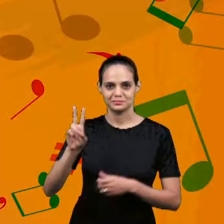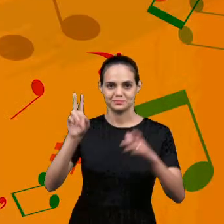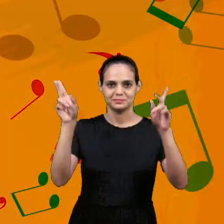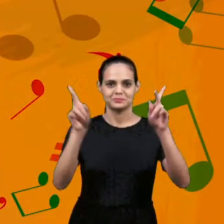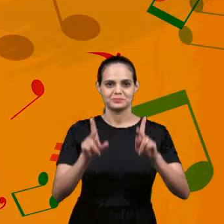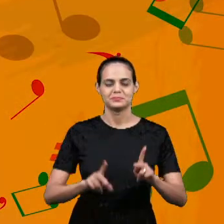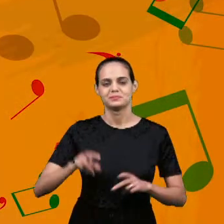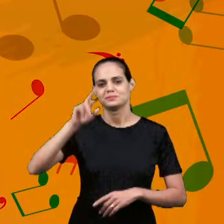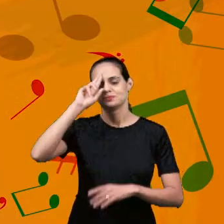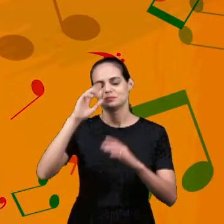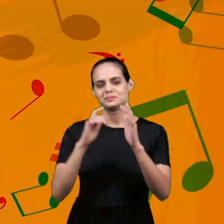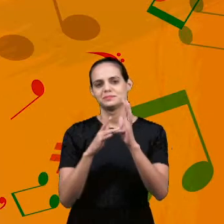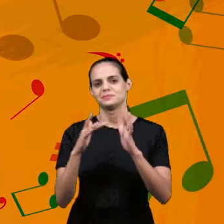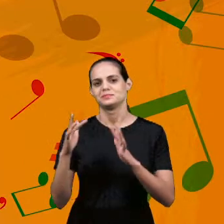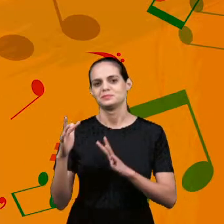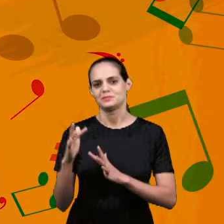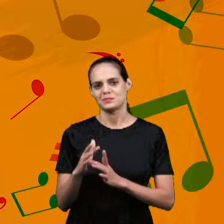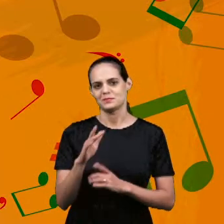tia Janaína,